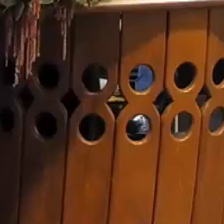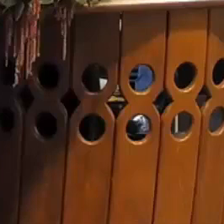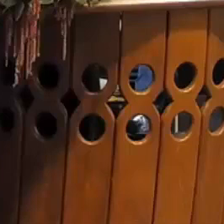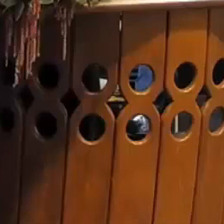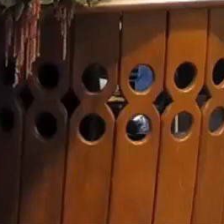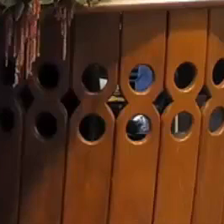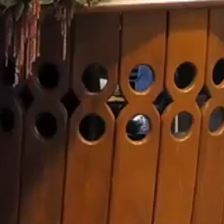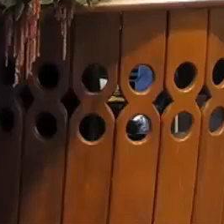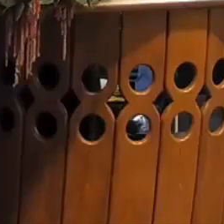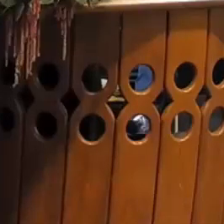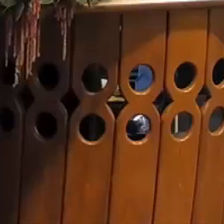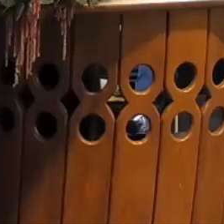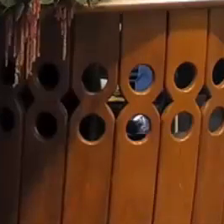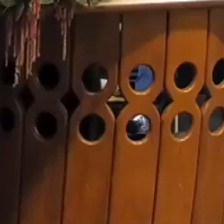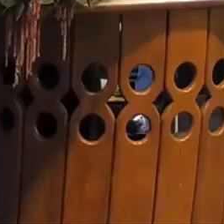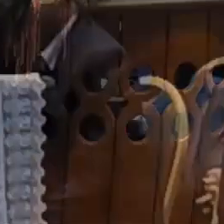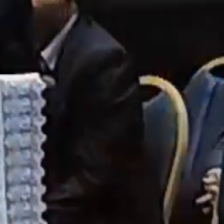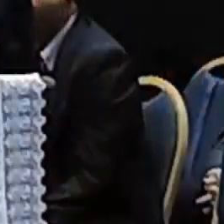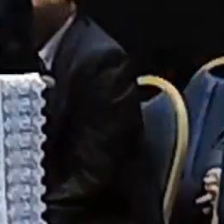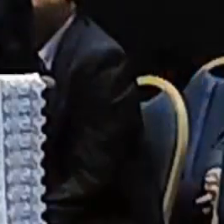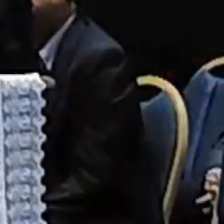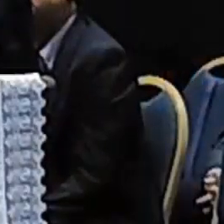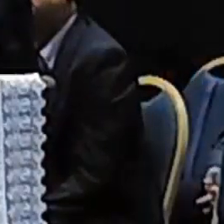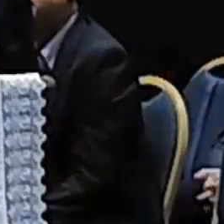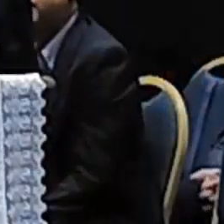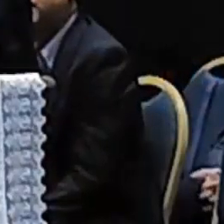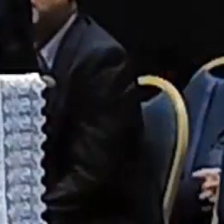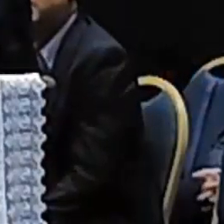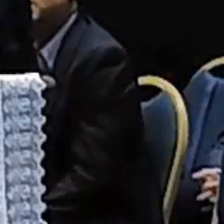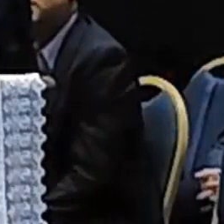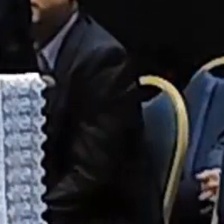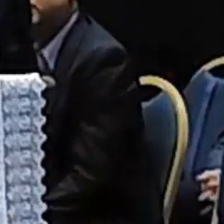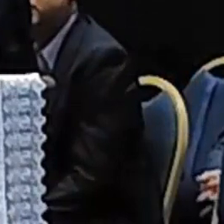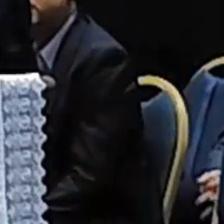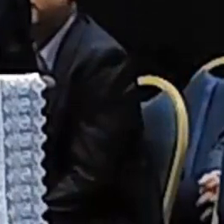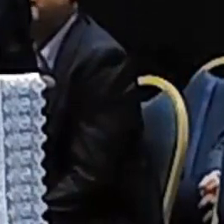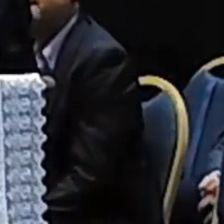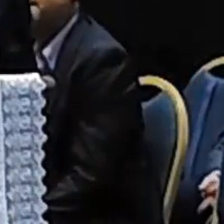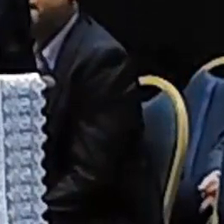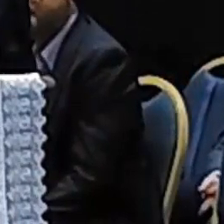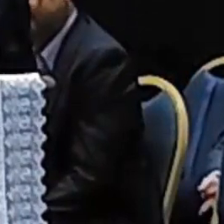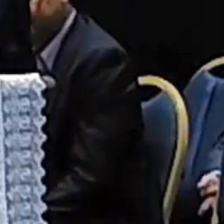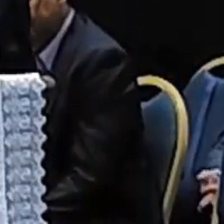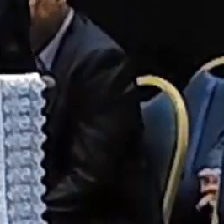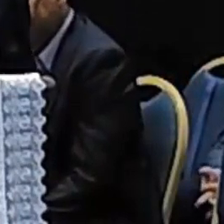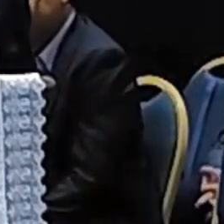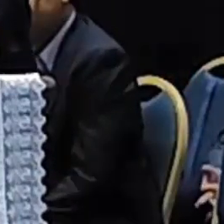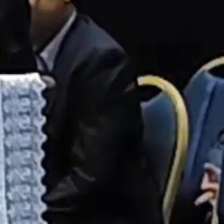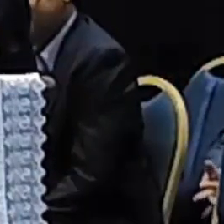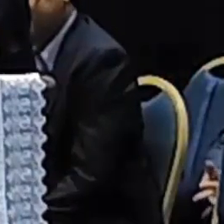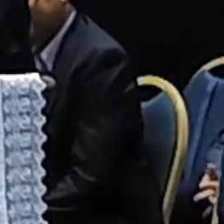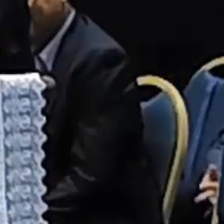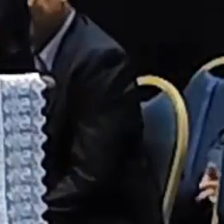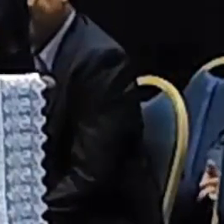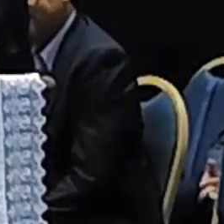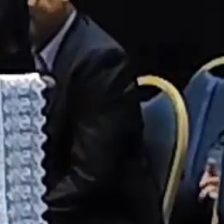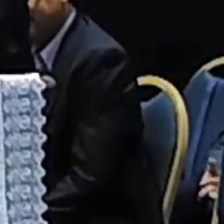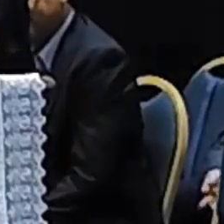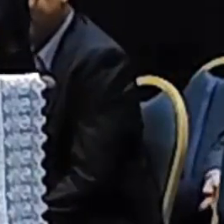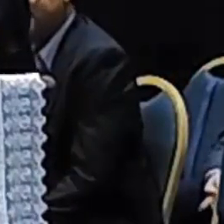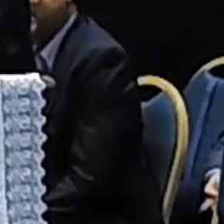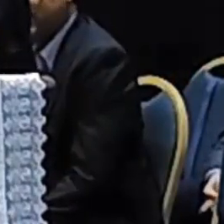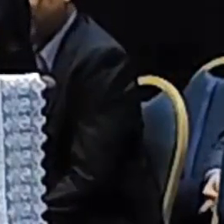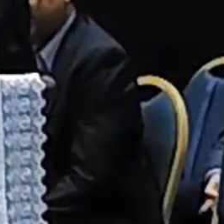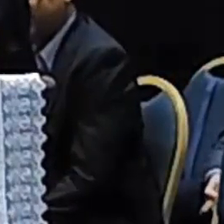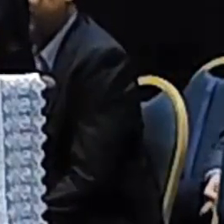All the time we were here. O Senhor operou poderosamente. The Lord operated with power, nas aulas, during the classes, nas